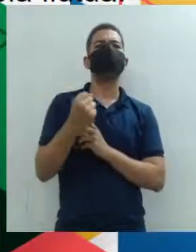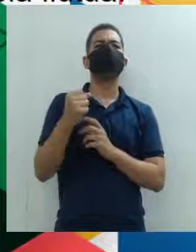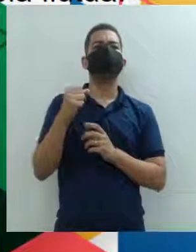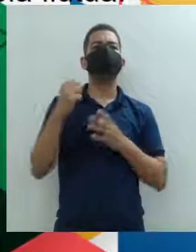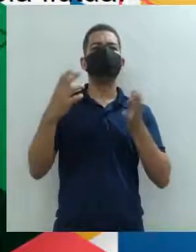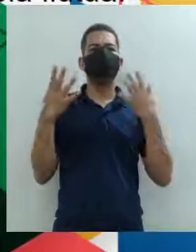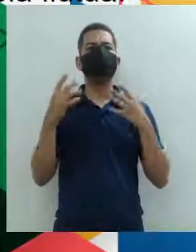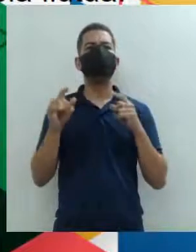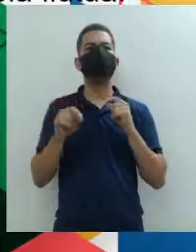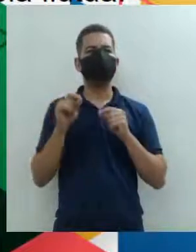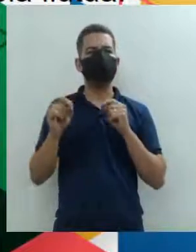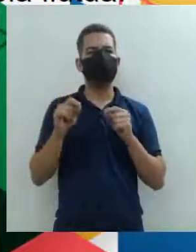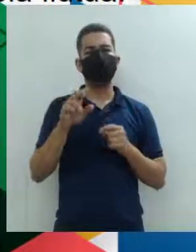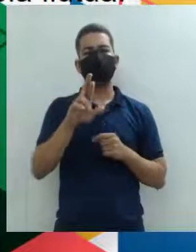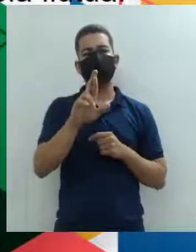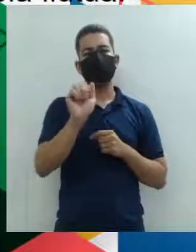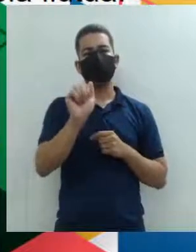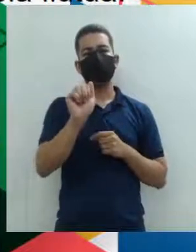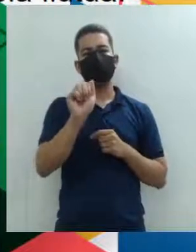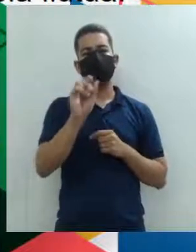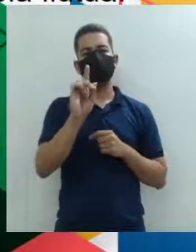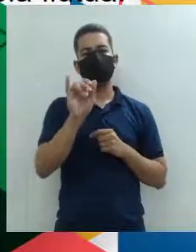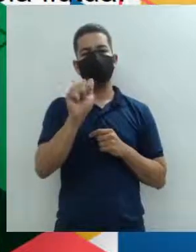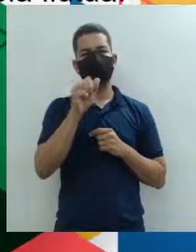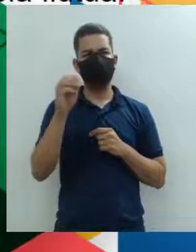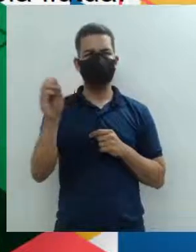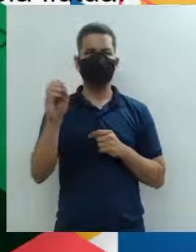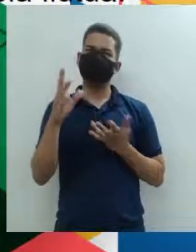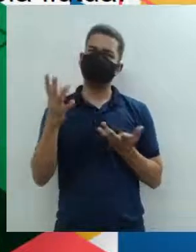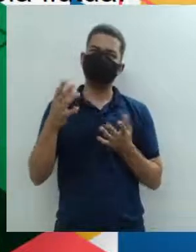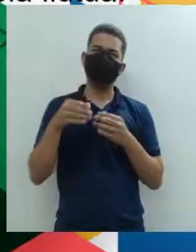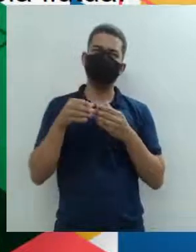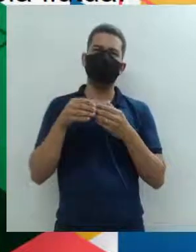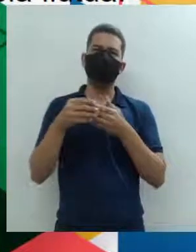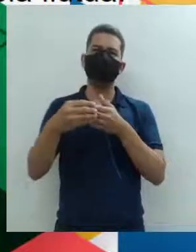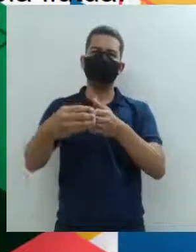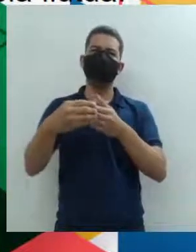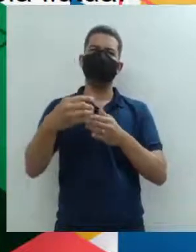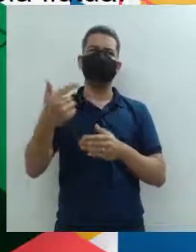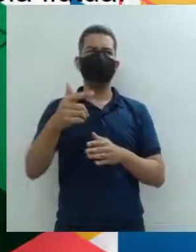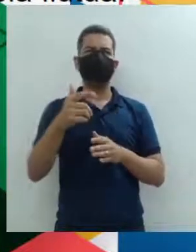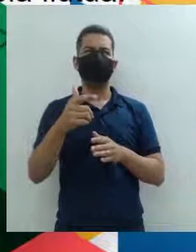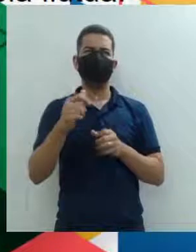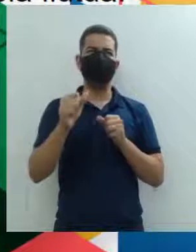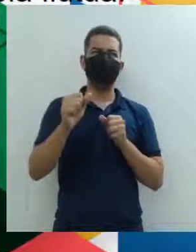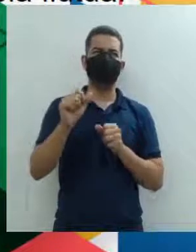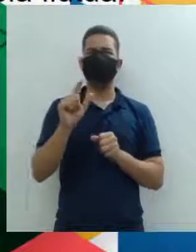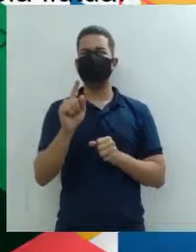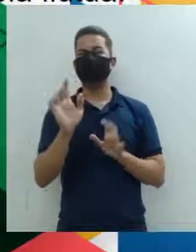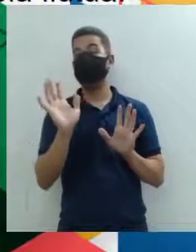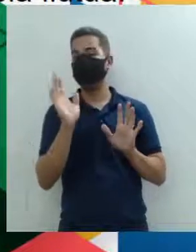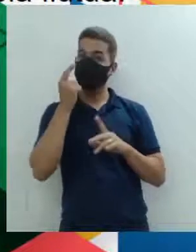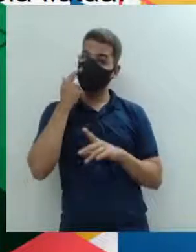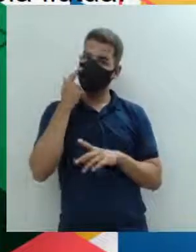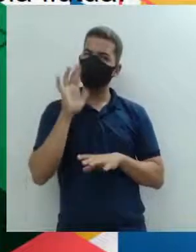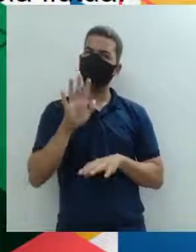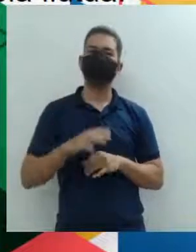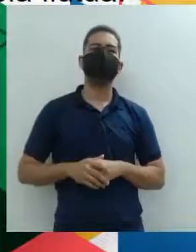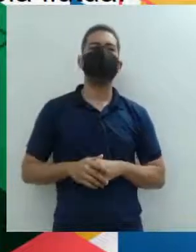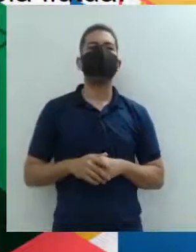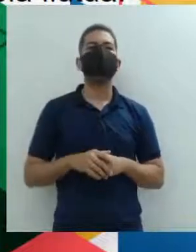radiação térmica. Então, nesse caso aí, não tem condução, né? Então, mas pode ser que seja ela, não sei, vamos analisar todas,